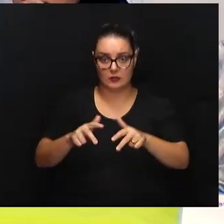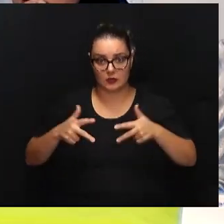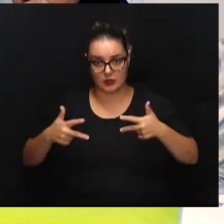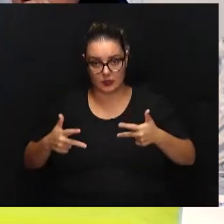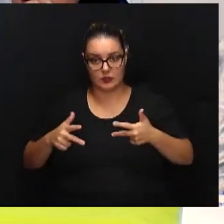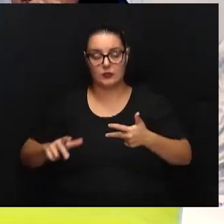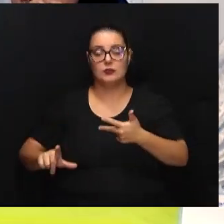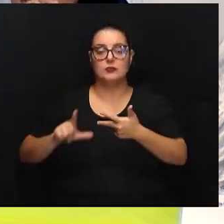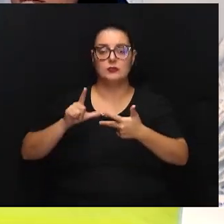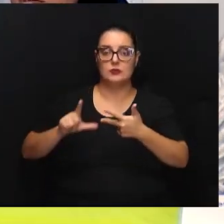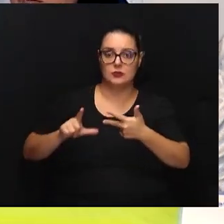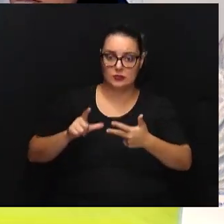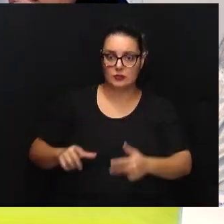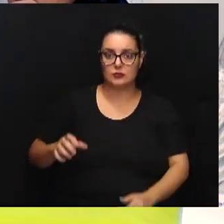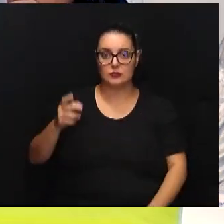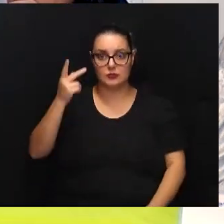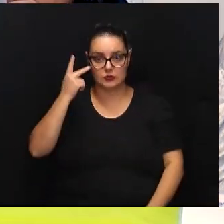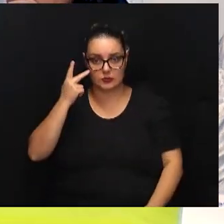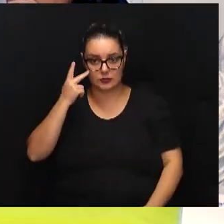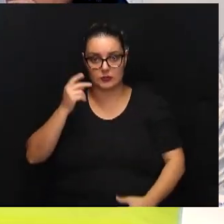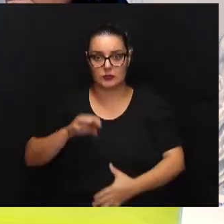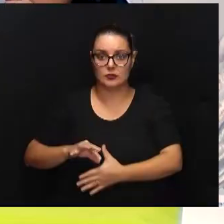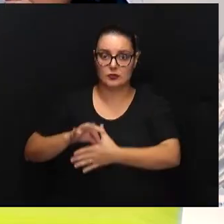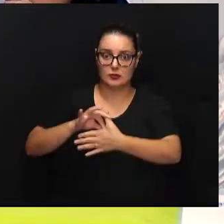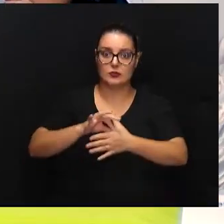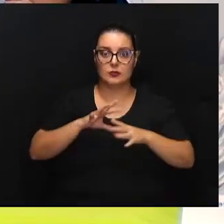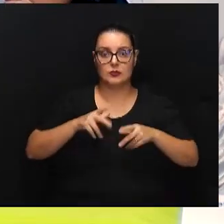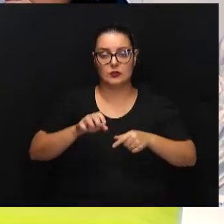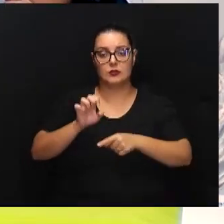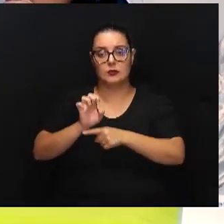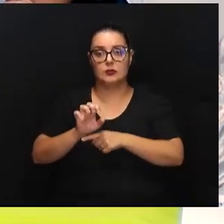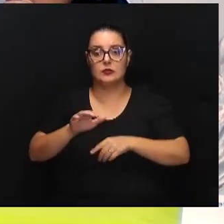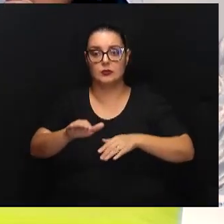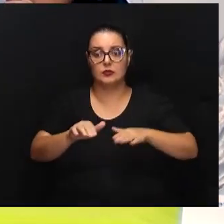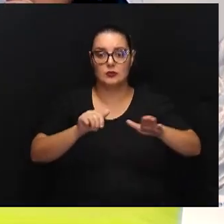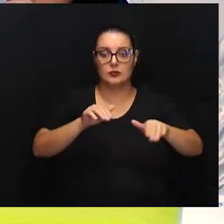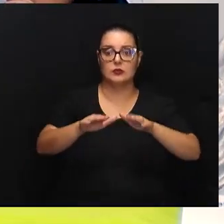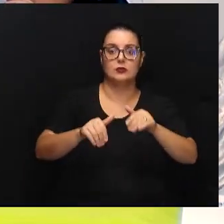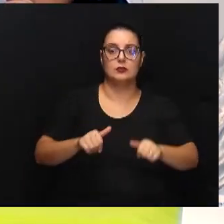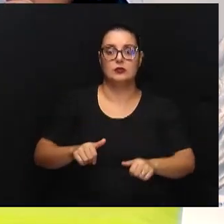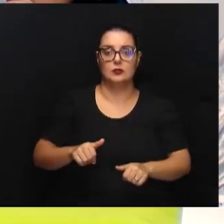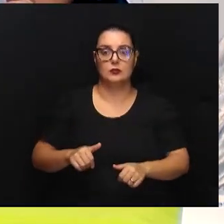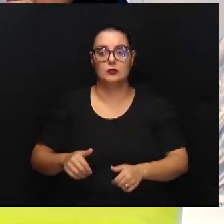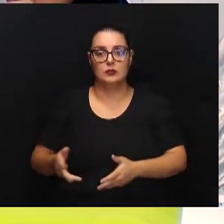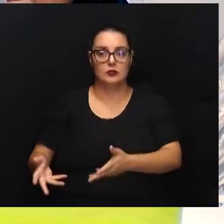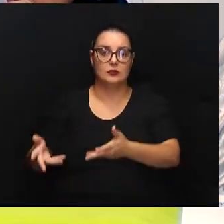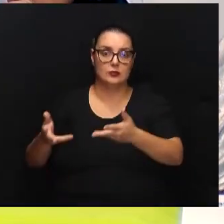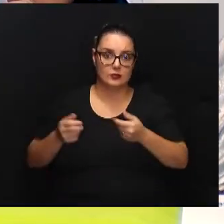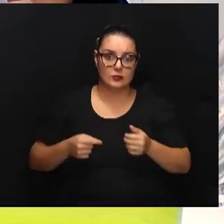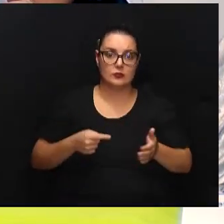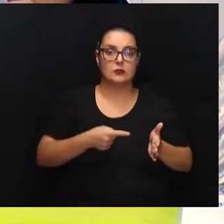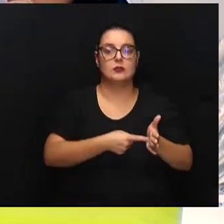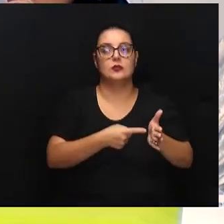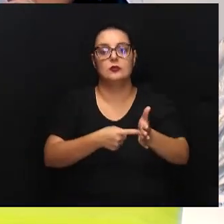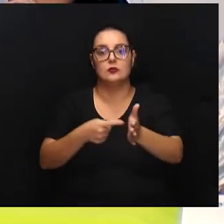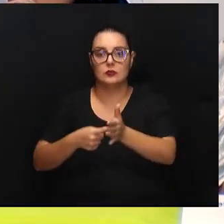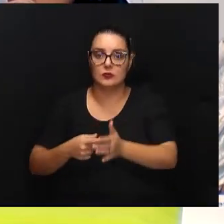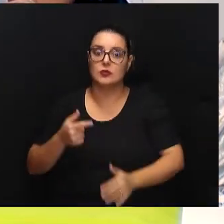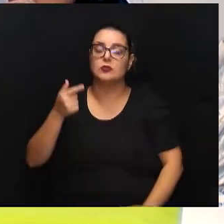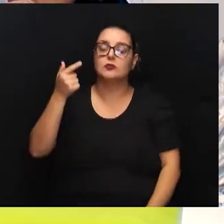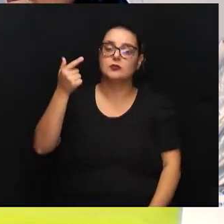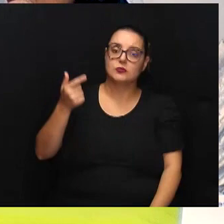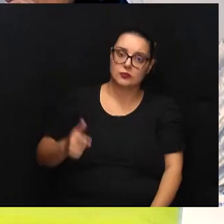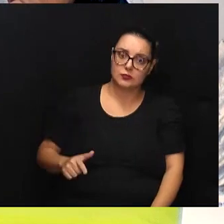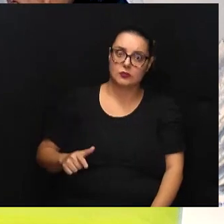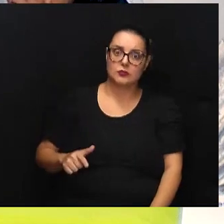do Estado inteiro sendo chamadas, sendo convocadas para denunciar mais uma vez a LGBTfobia que o